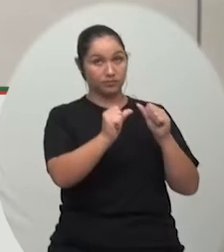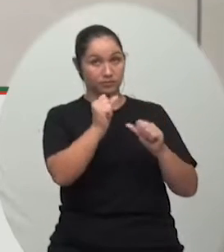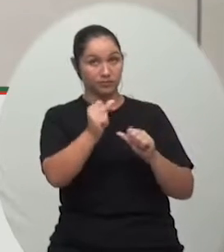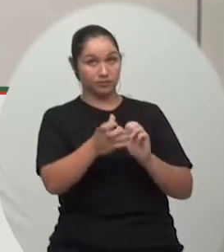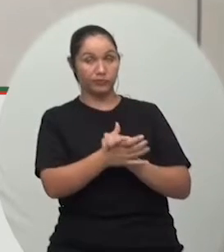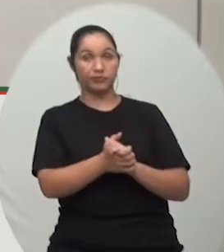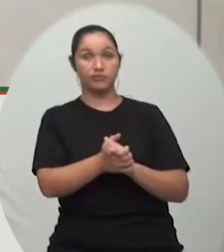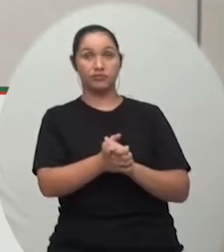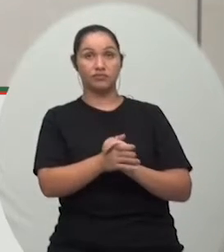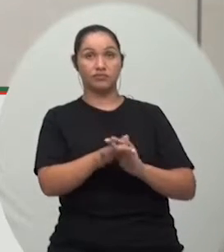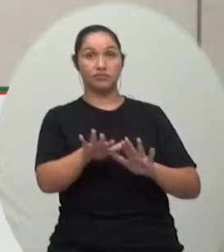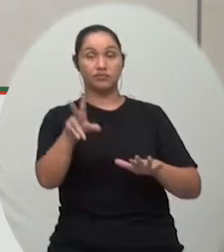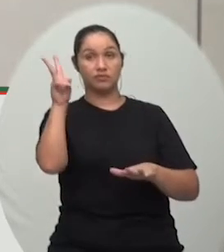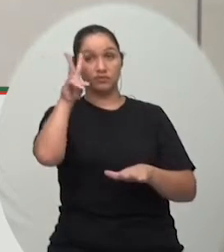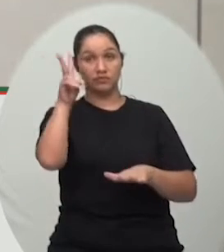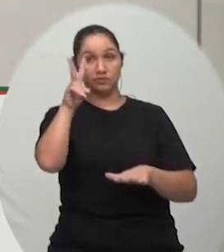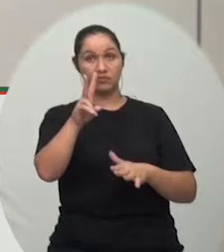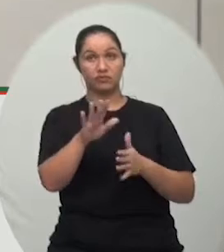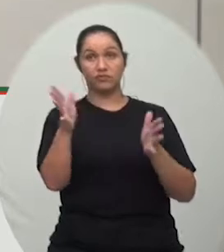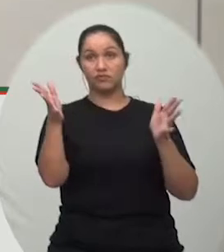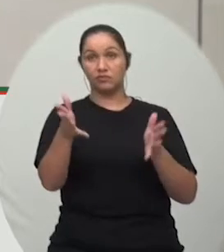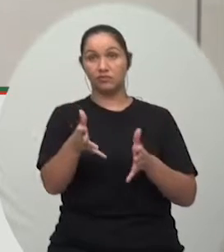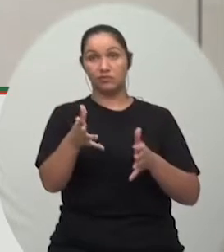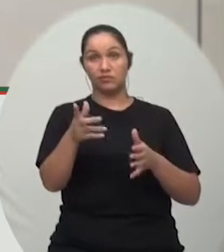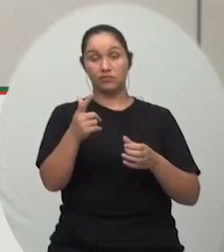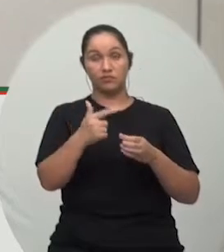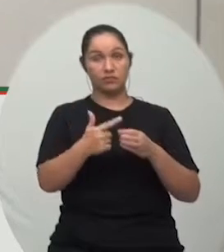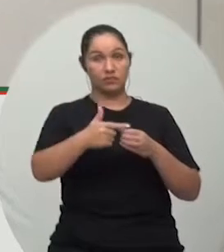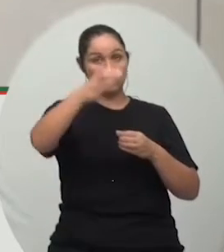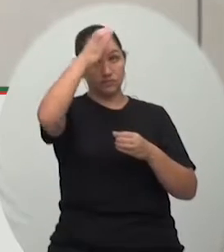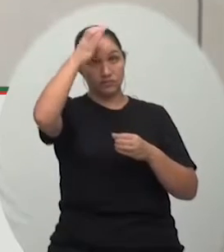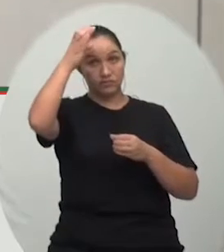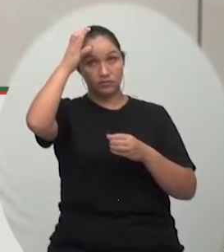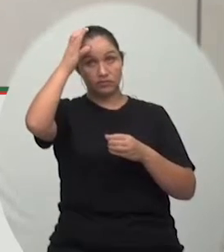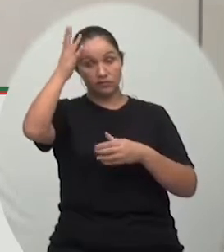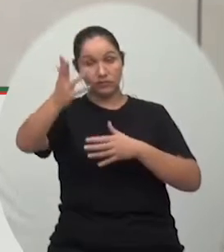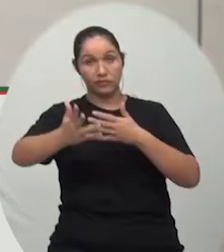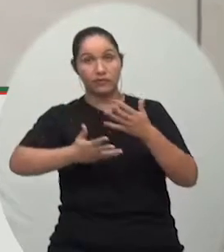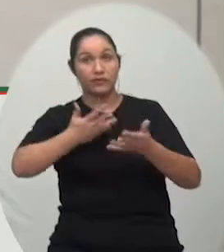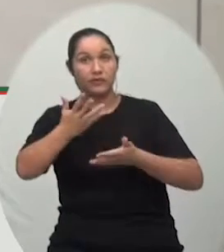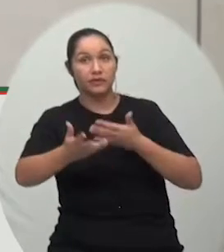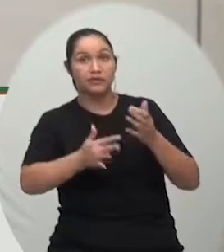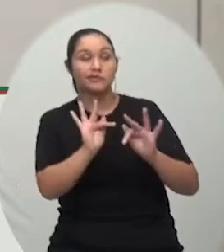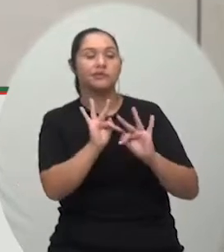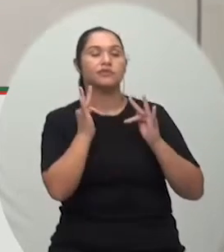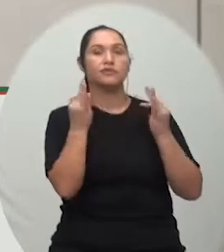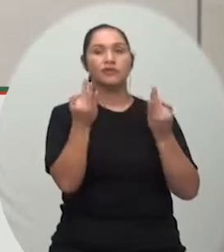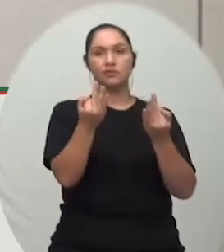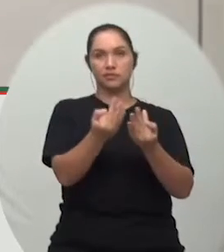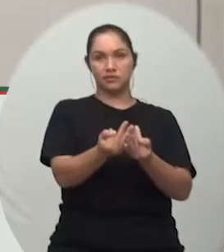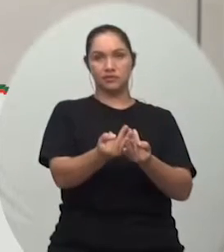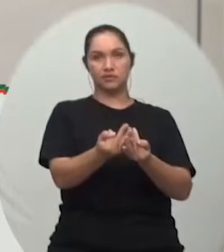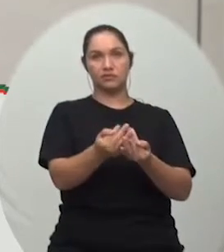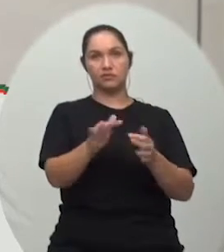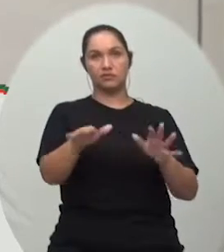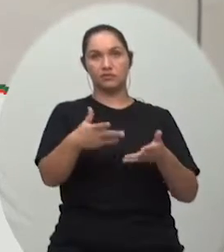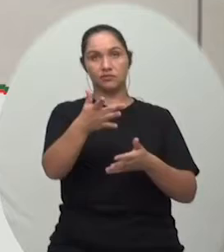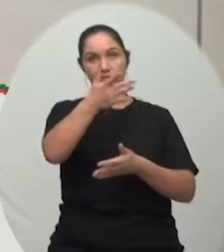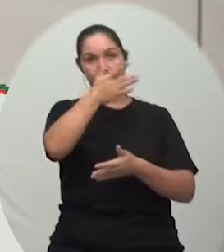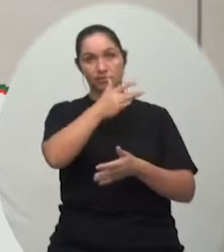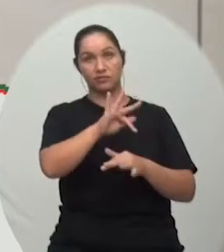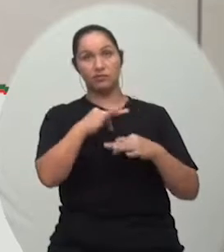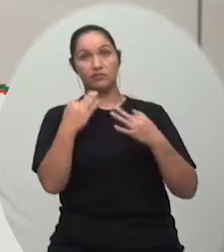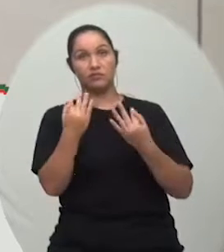orçamento. Lembrando que hoje o município já atende essas famílias e que são famílias que não recebem sequer do